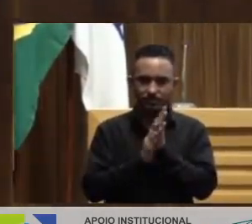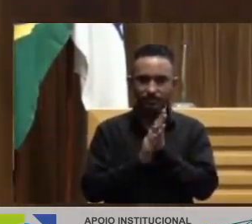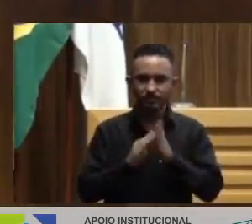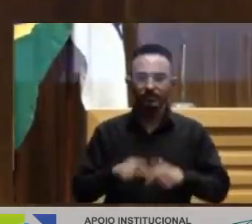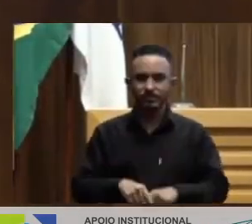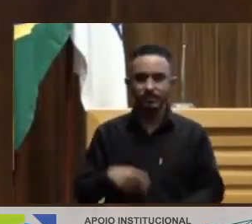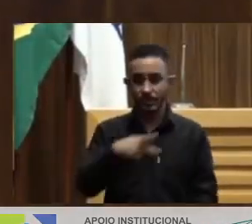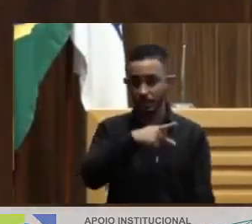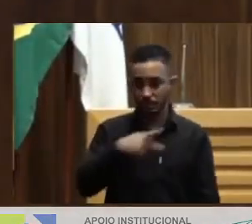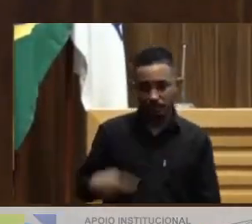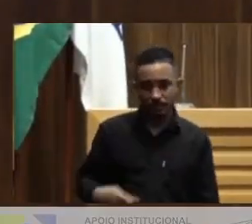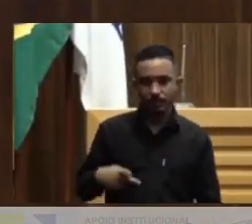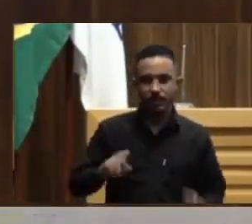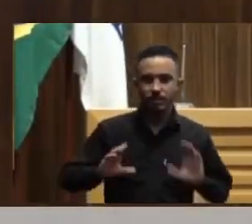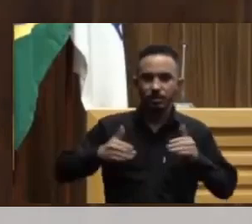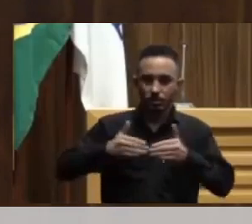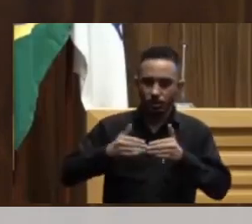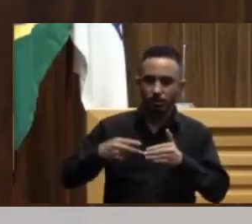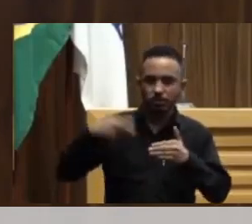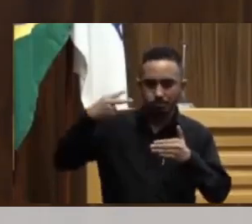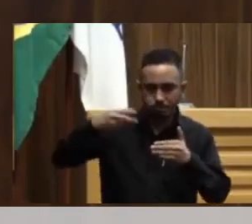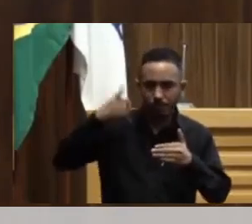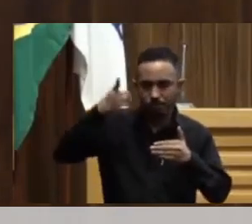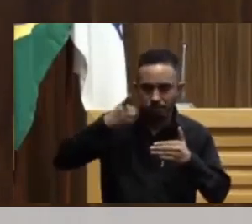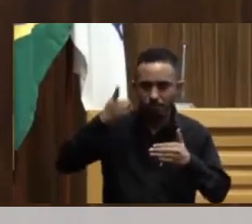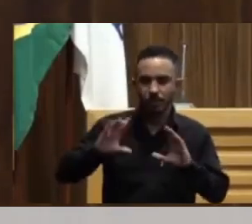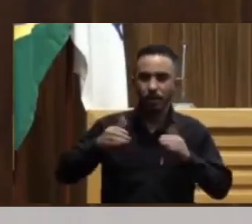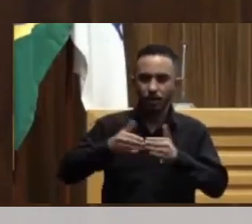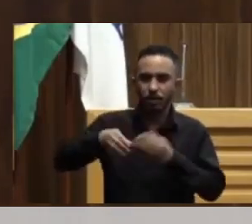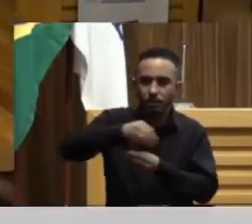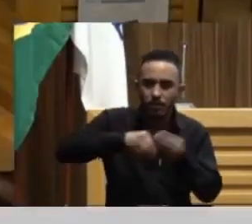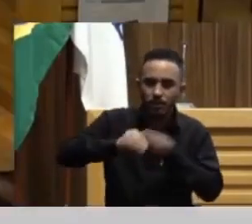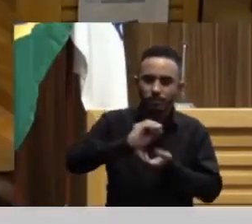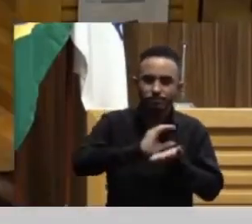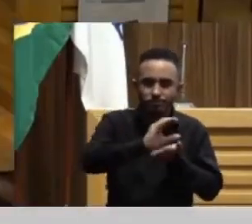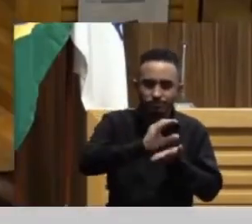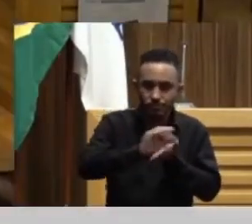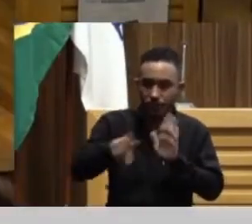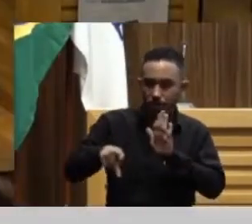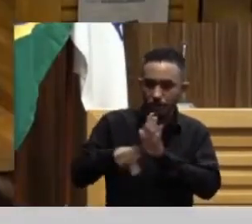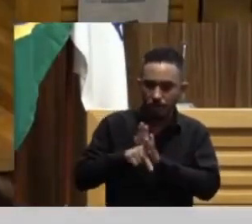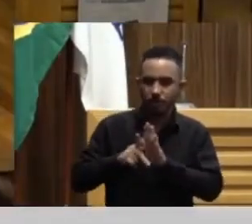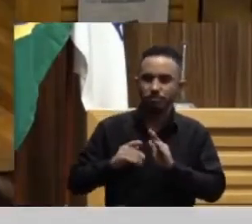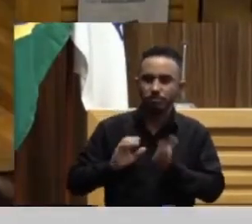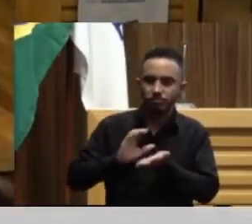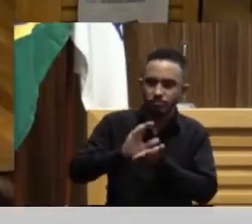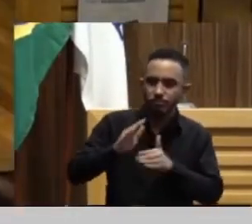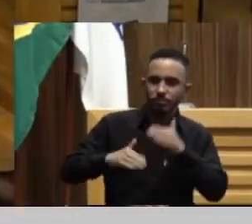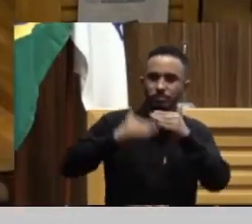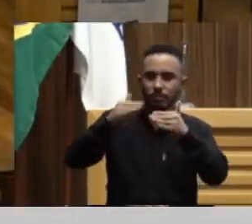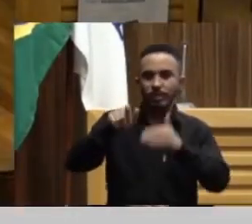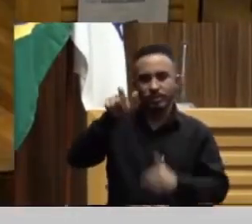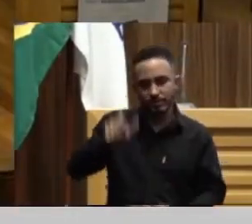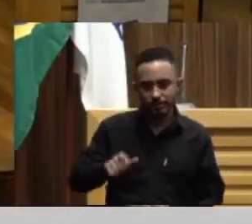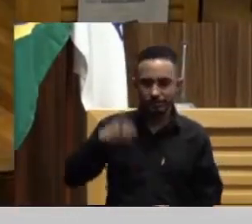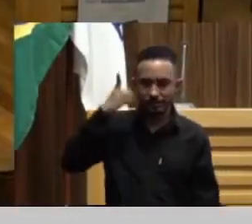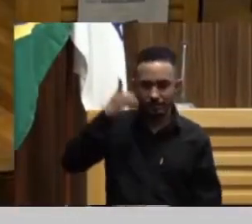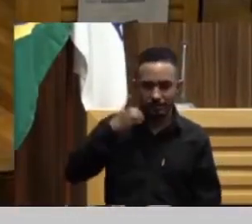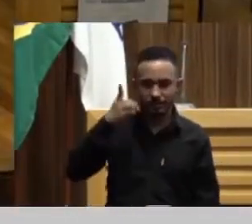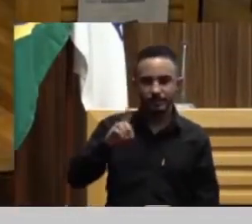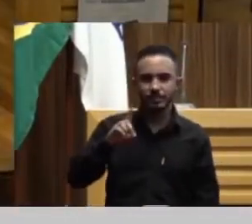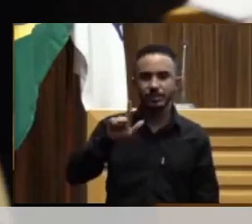A presidente da Frente Parlamentar Mista de Apoio ao Sistema Nacional de Fomento para o Financiamento do Desenvolvimento, a deputada federal